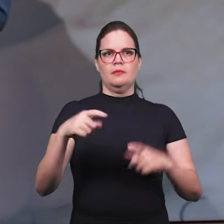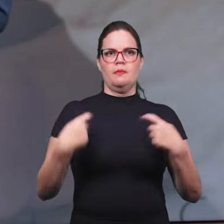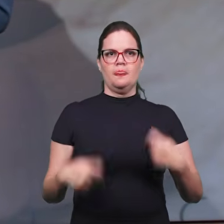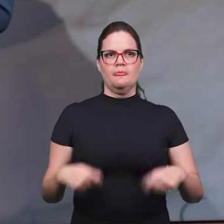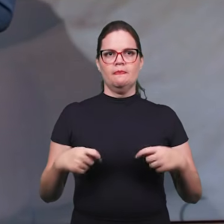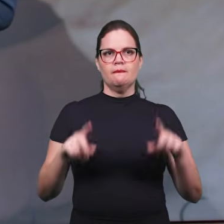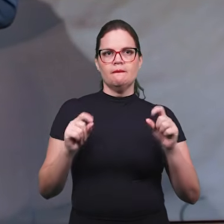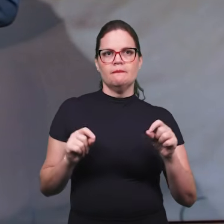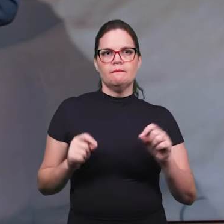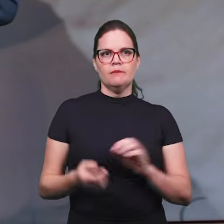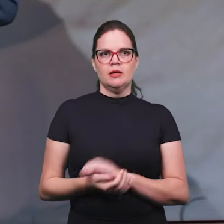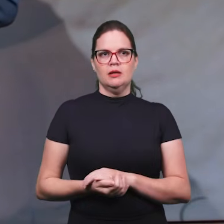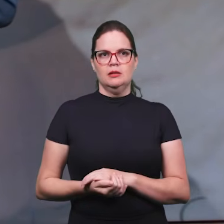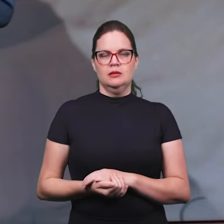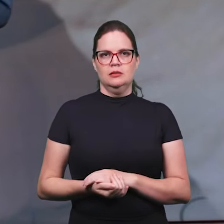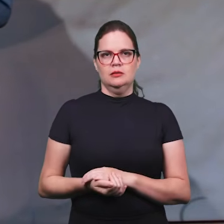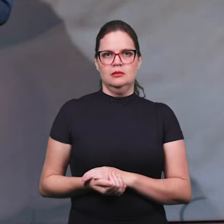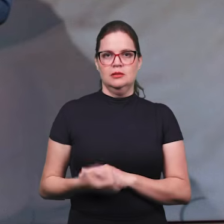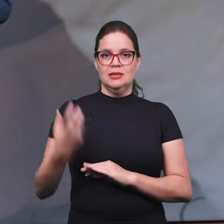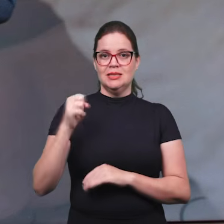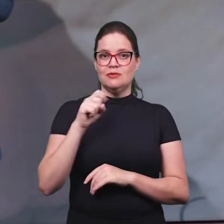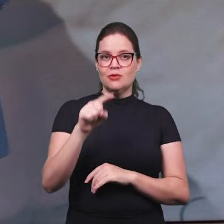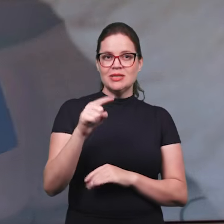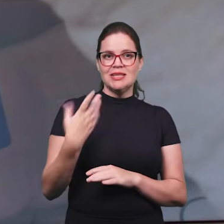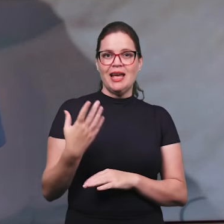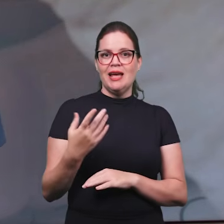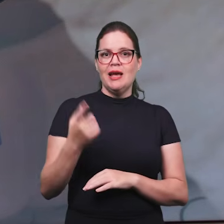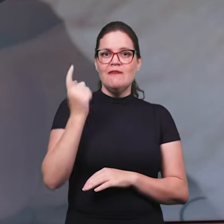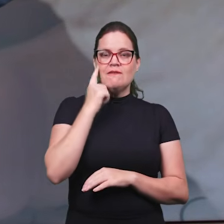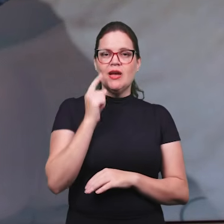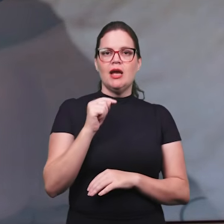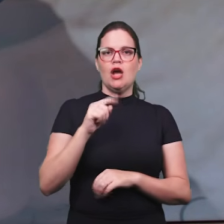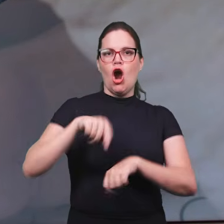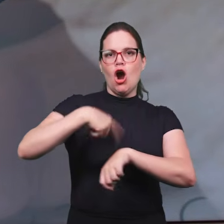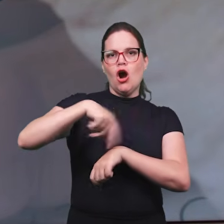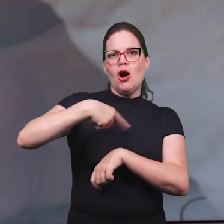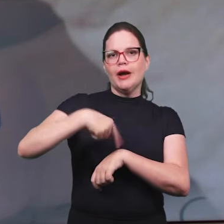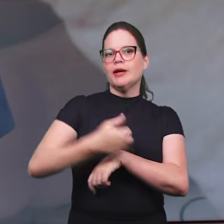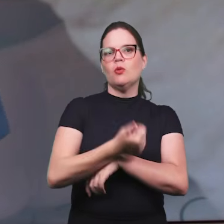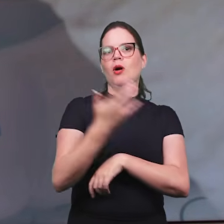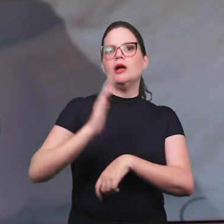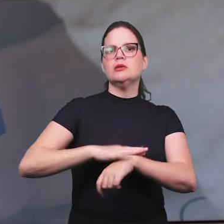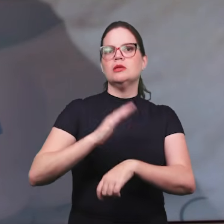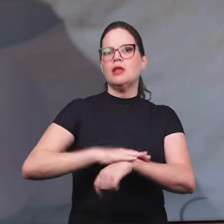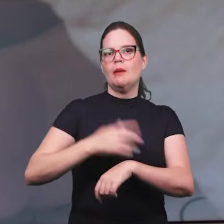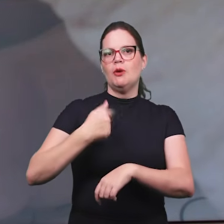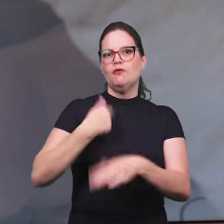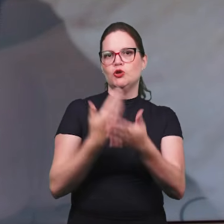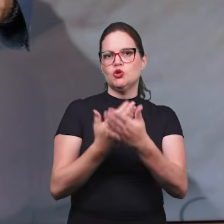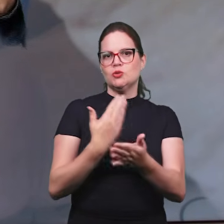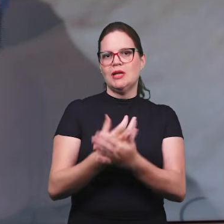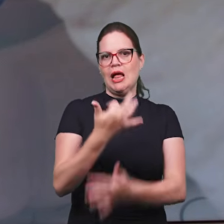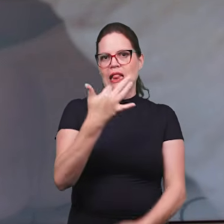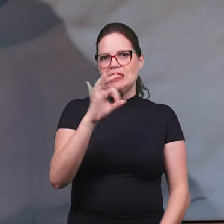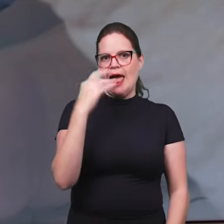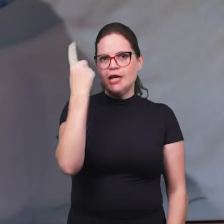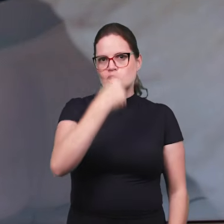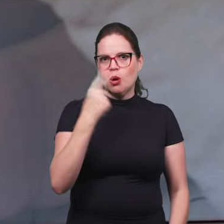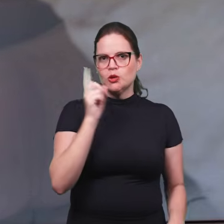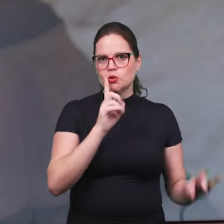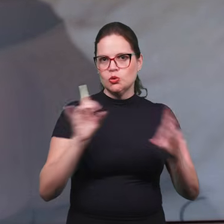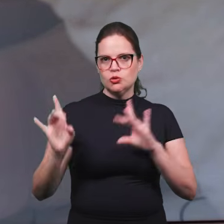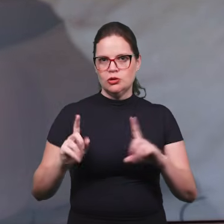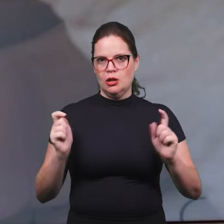precisa criar assim, uma carga de estudo insustentável, é um erro. Aí você, vou voltar agora estudando 10 horas por